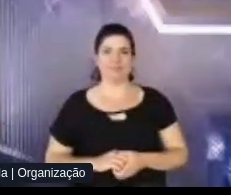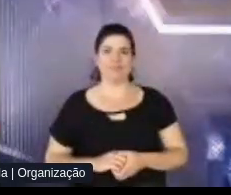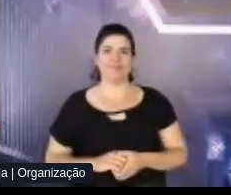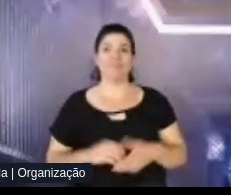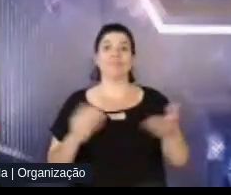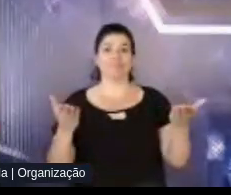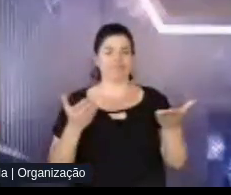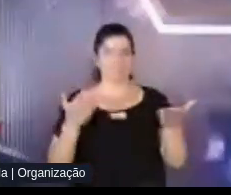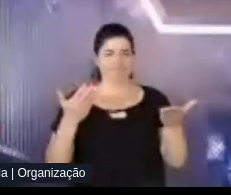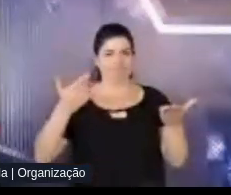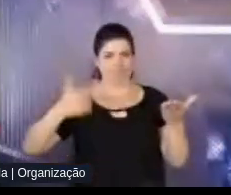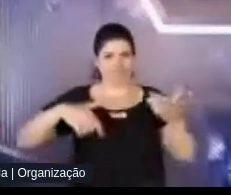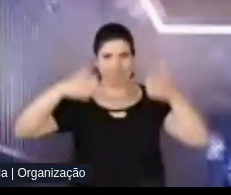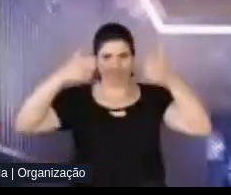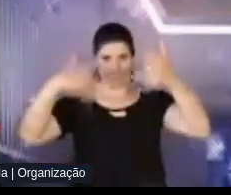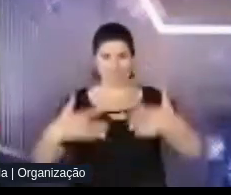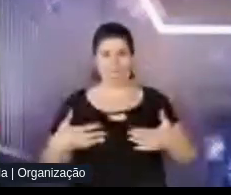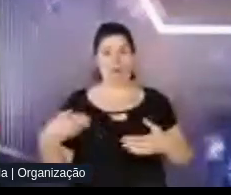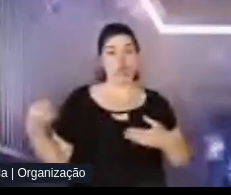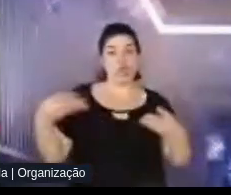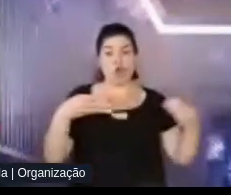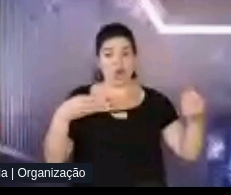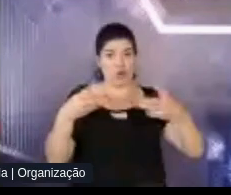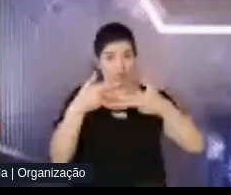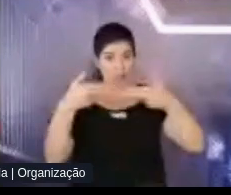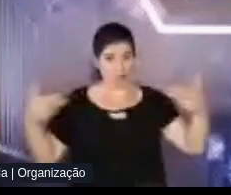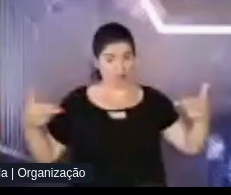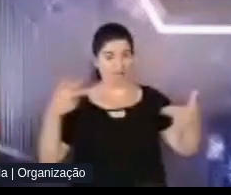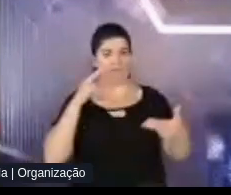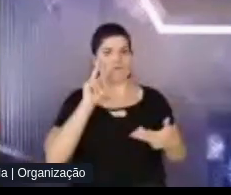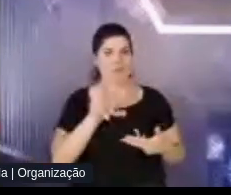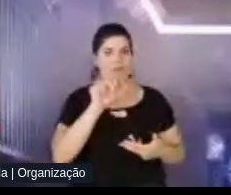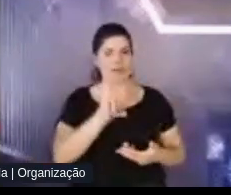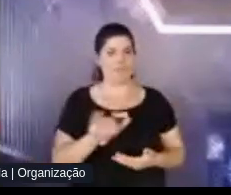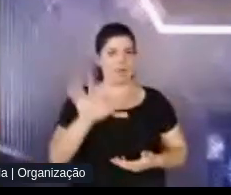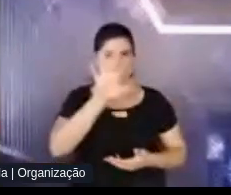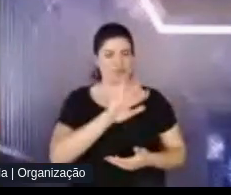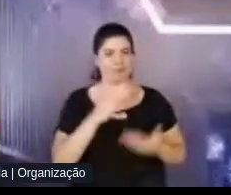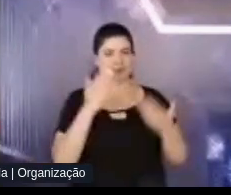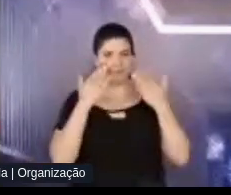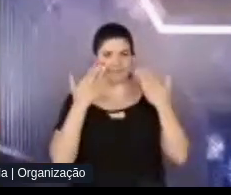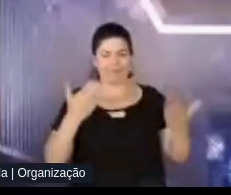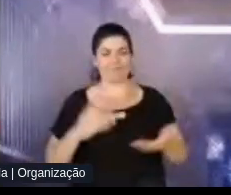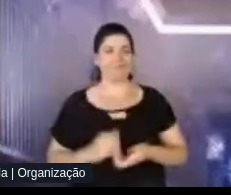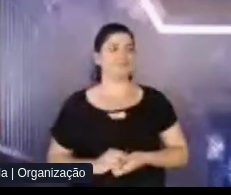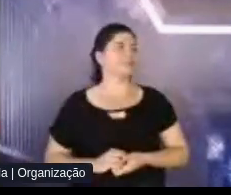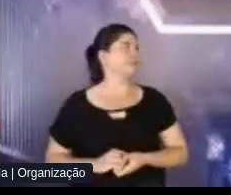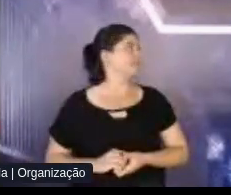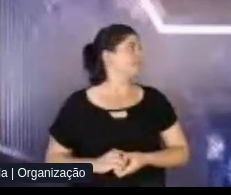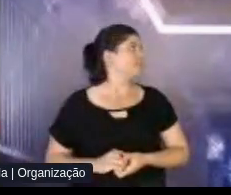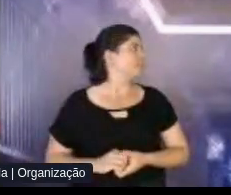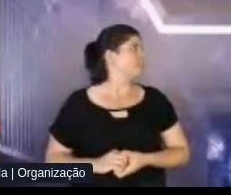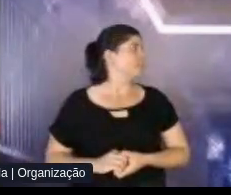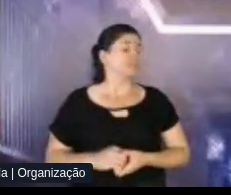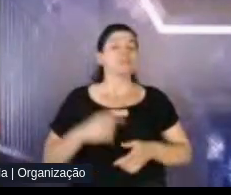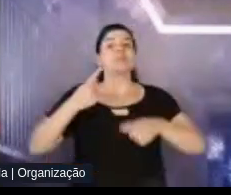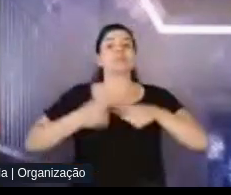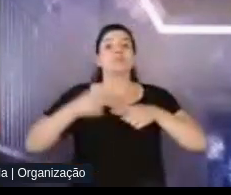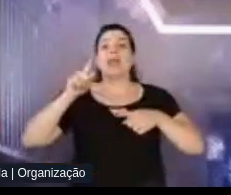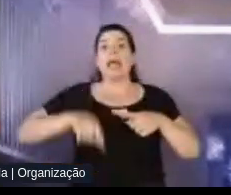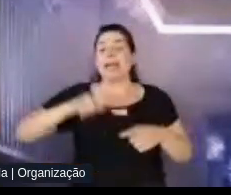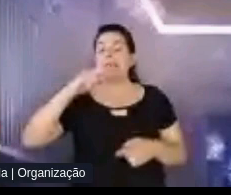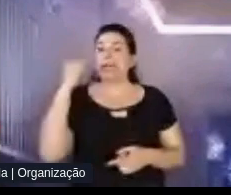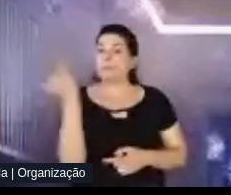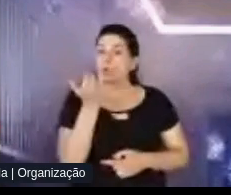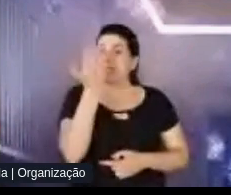Agora, falando um pouco sobre a inovação, eu trouxe essas 2 imagens aqui, porque eu acho que é muito importante